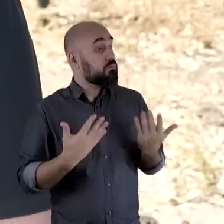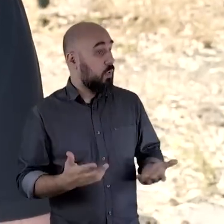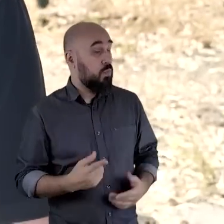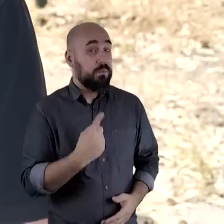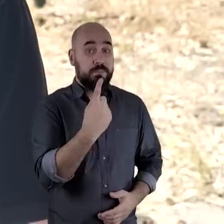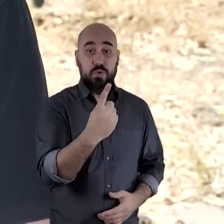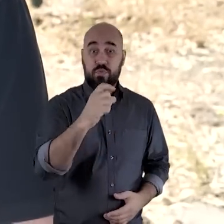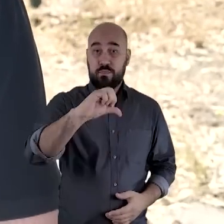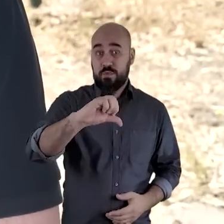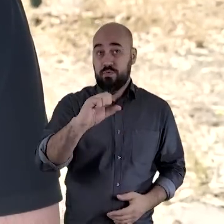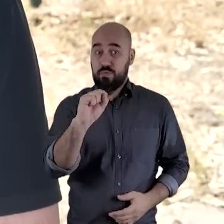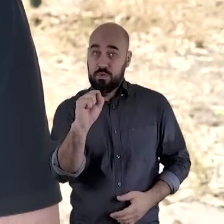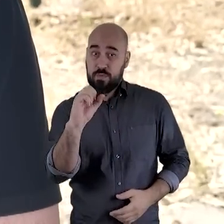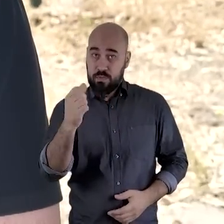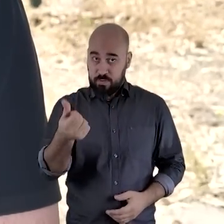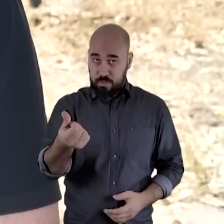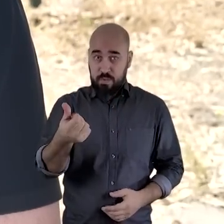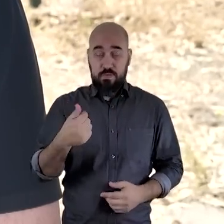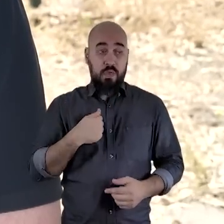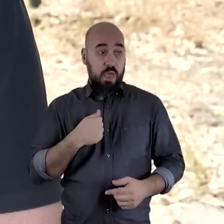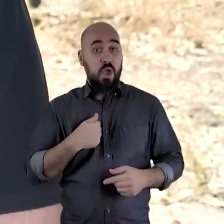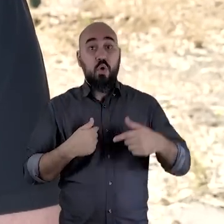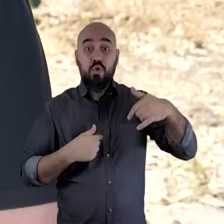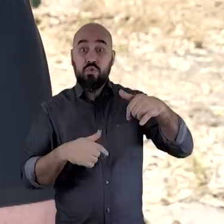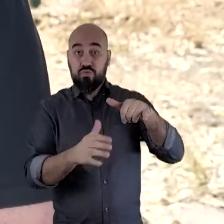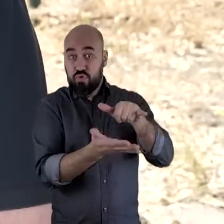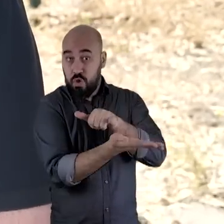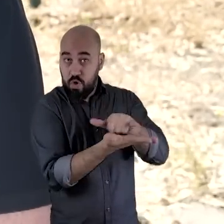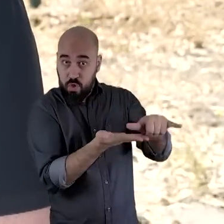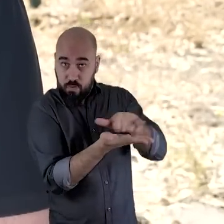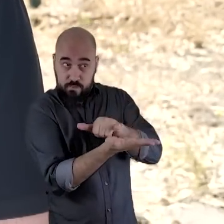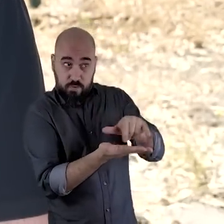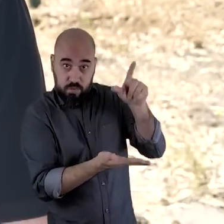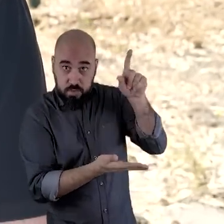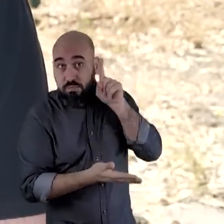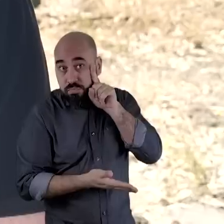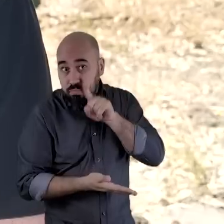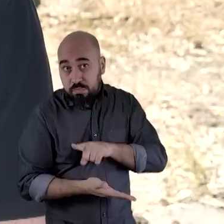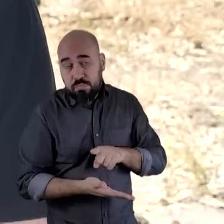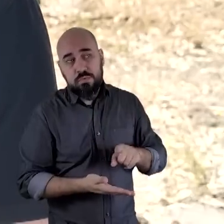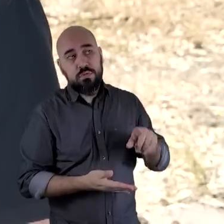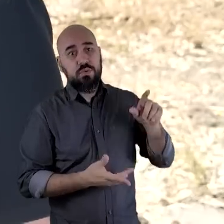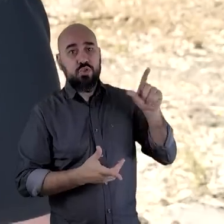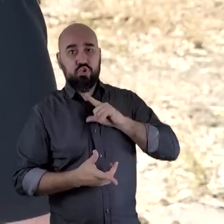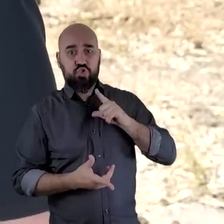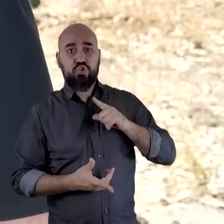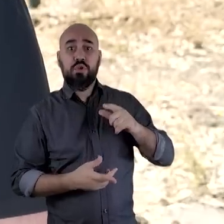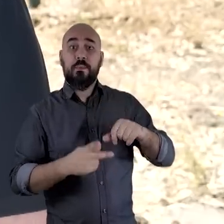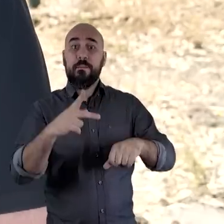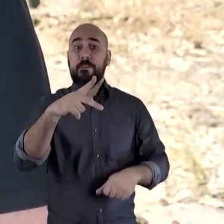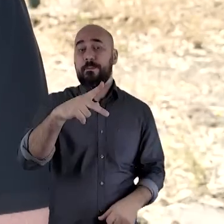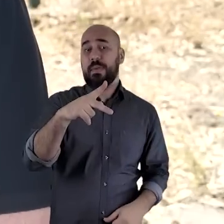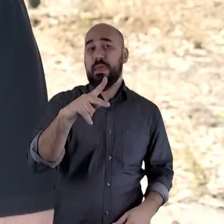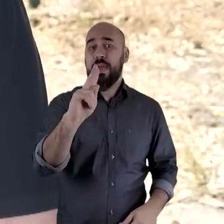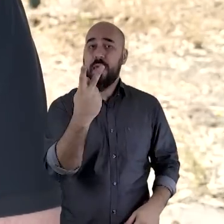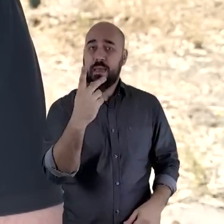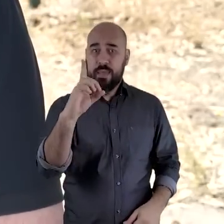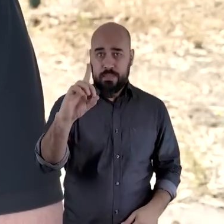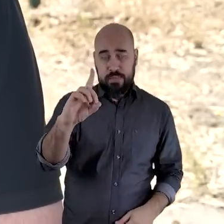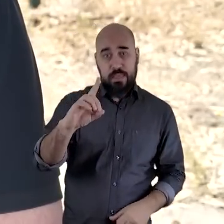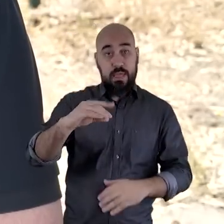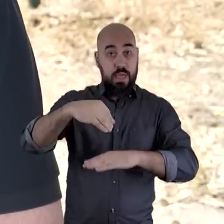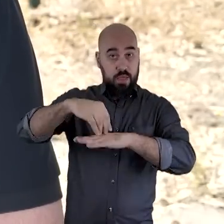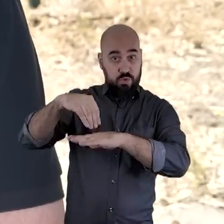86, eu voltei da Universidade de Nova York, nos Estados Unidos, com um PhD em arqueologia. Estava procurando por um local